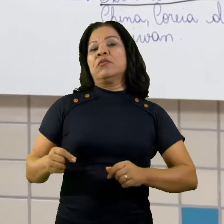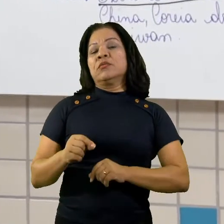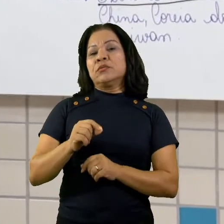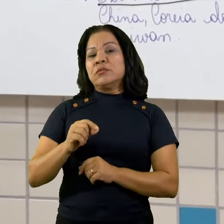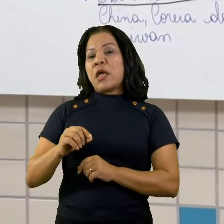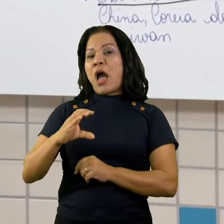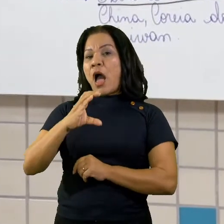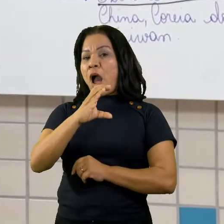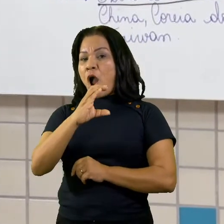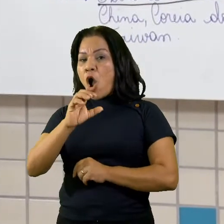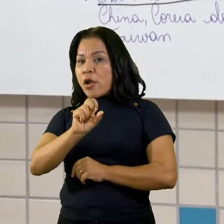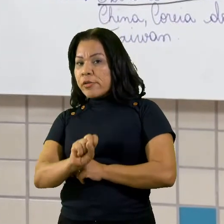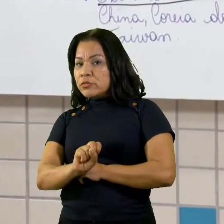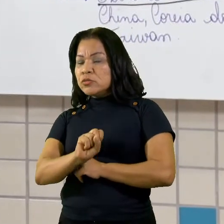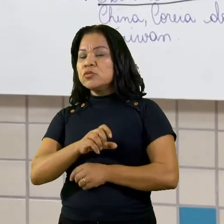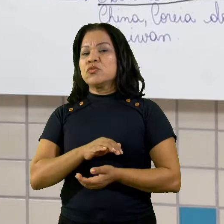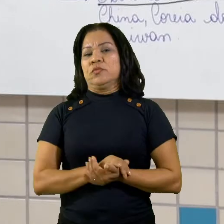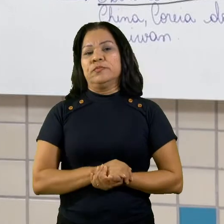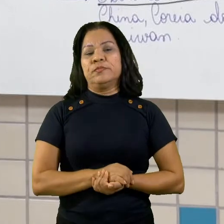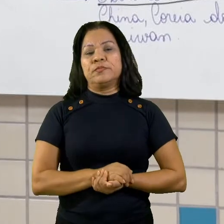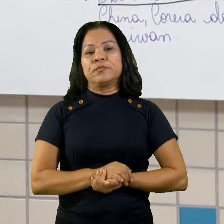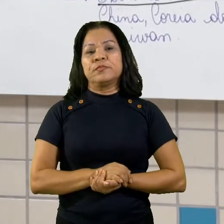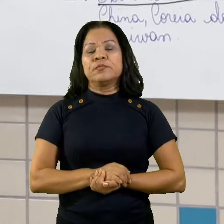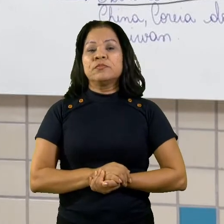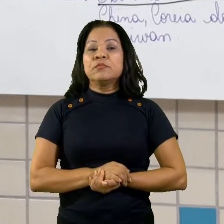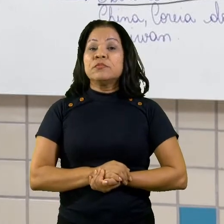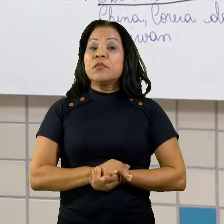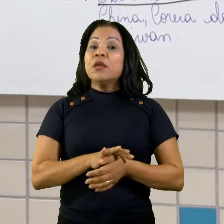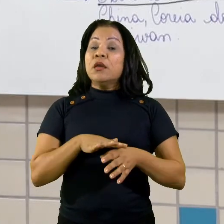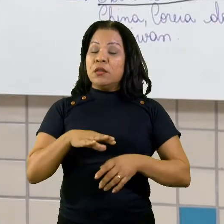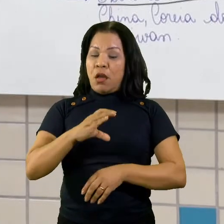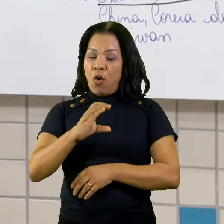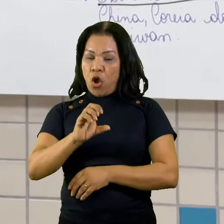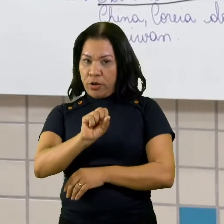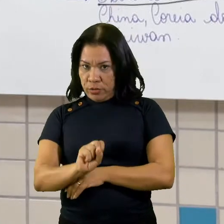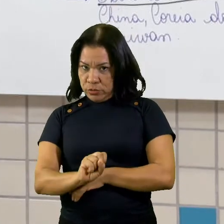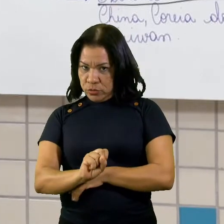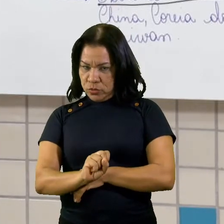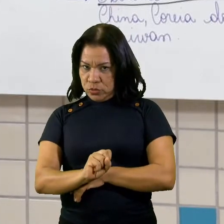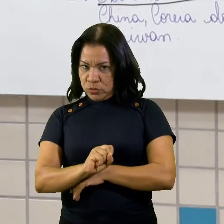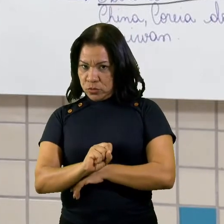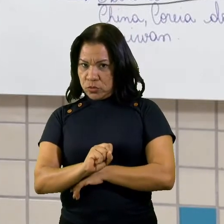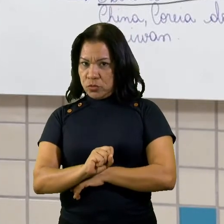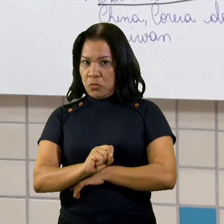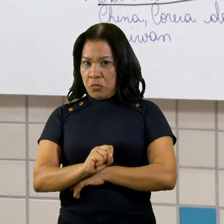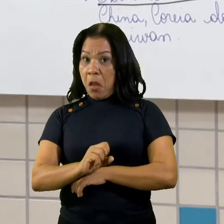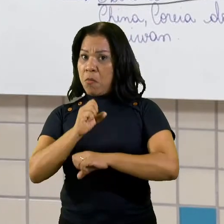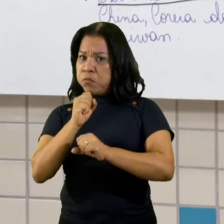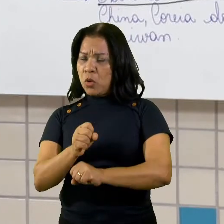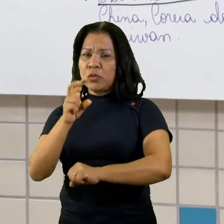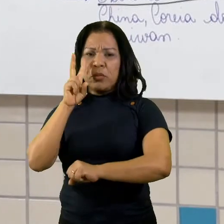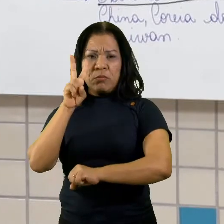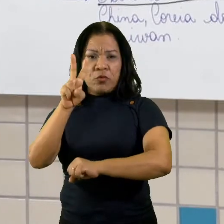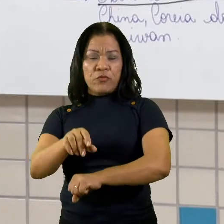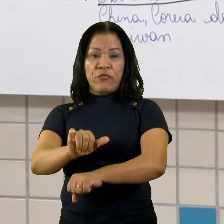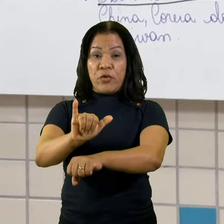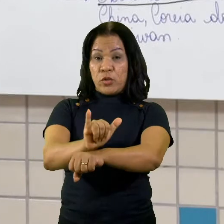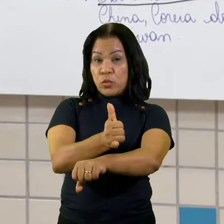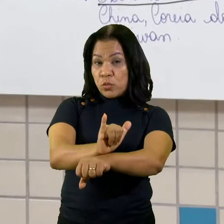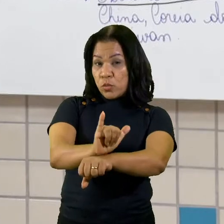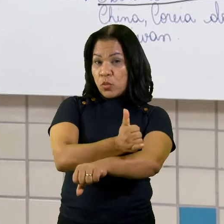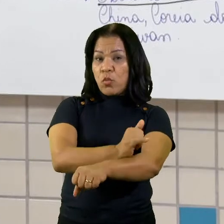falar da Coreia do Sul, nós podemos ver, né, no YouTube, nós podemos ver em